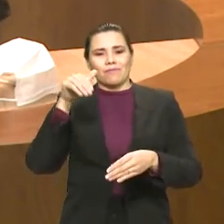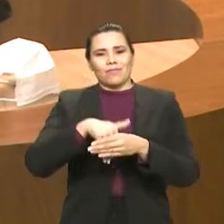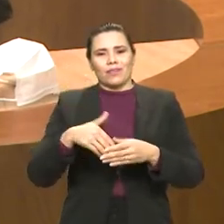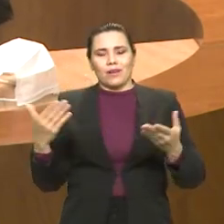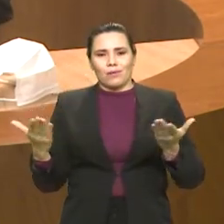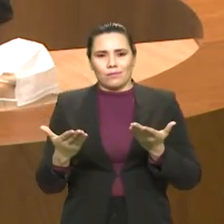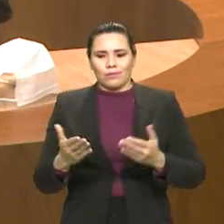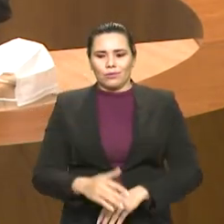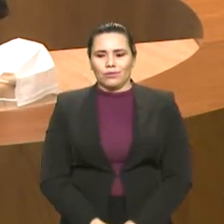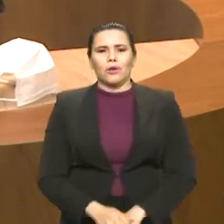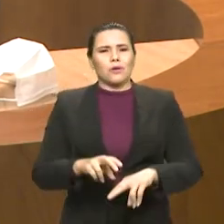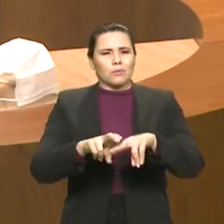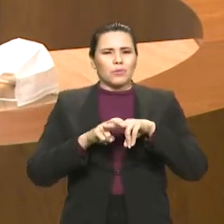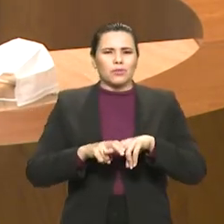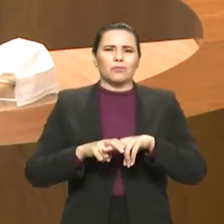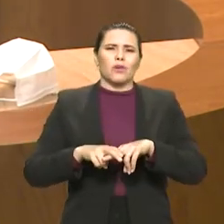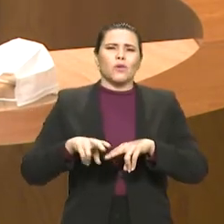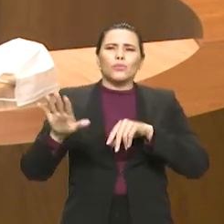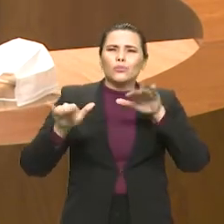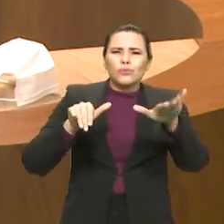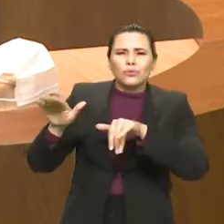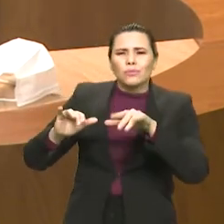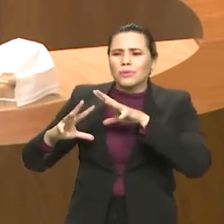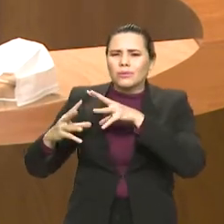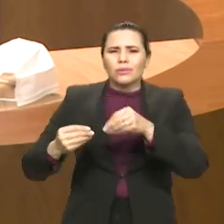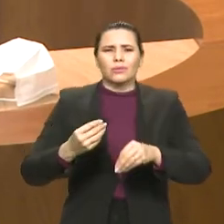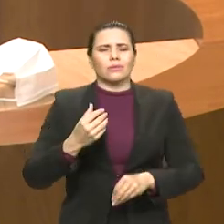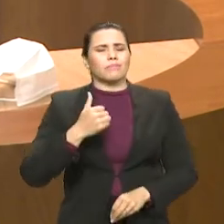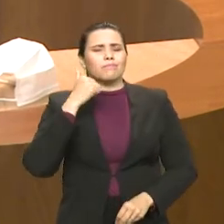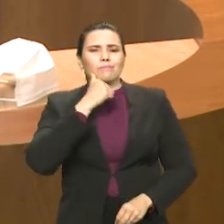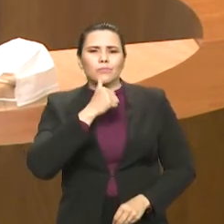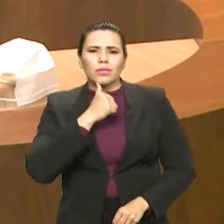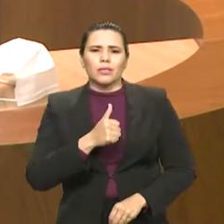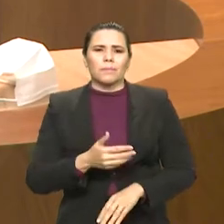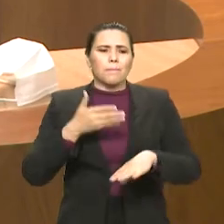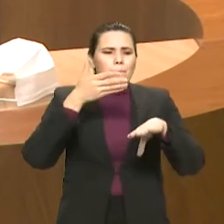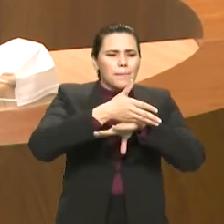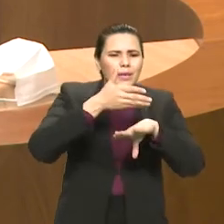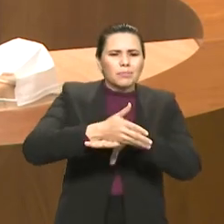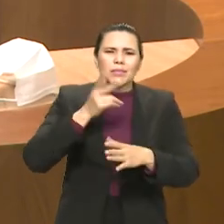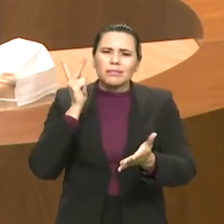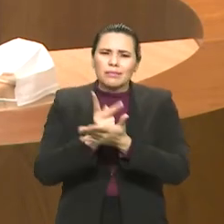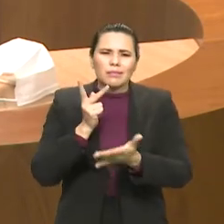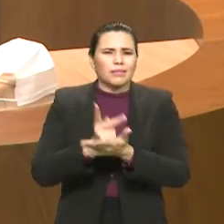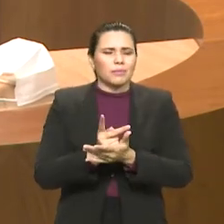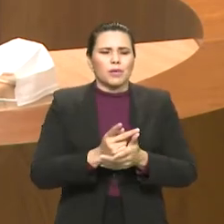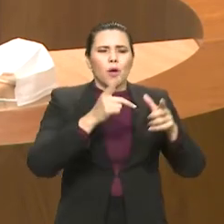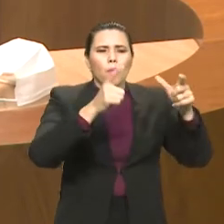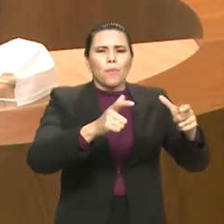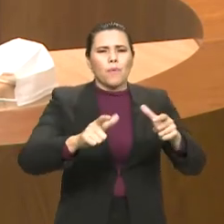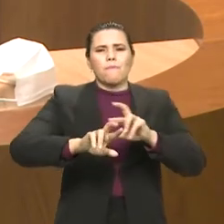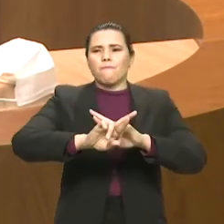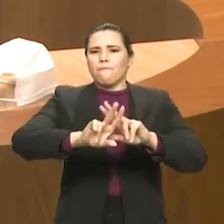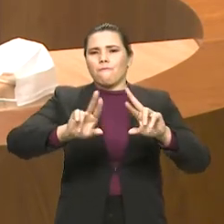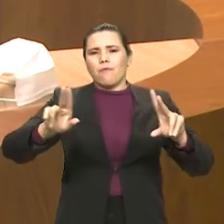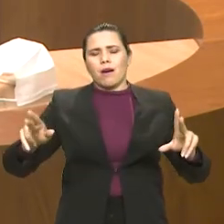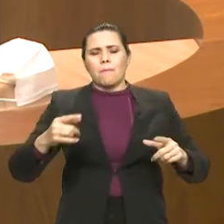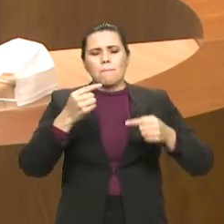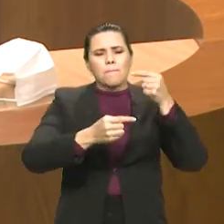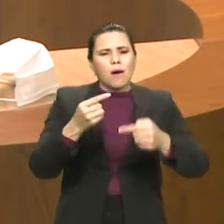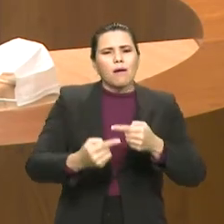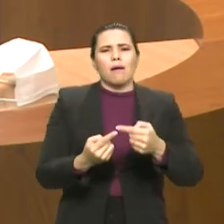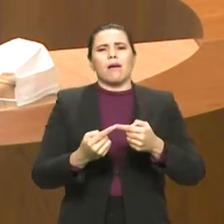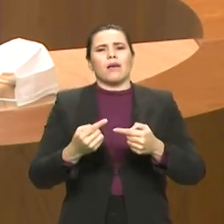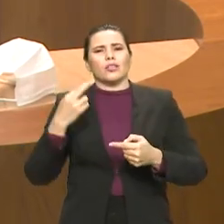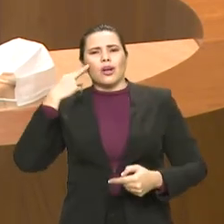espaços políticos, sociais, econômicos e ou religiosos, de forma que nos firmemos na luta por um lugar